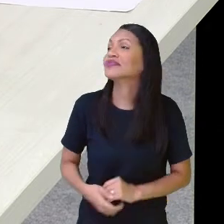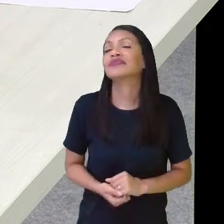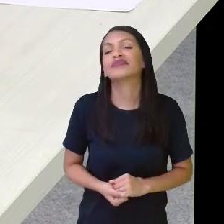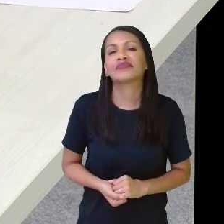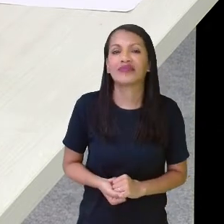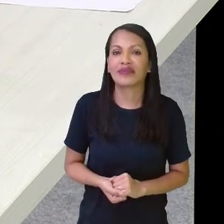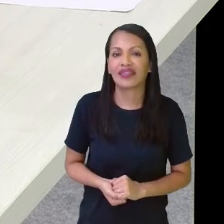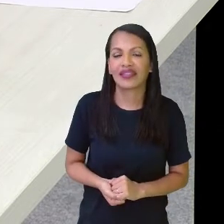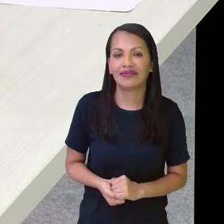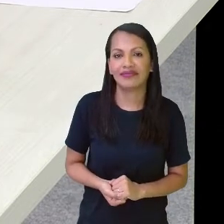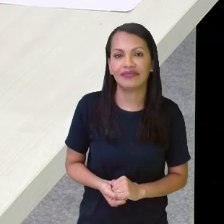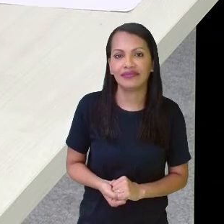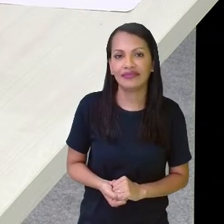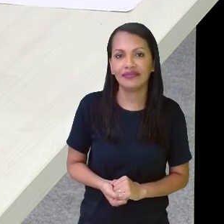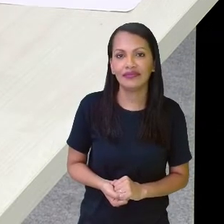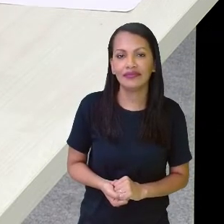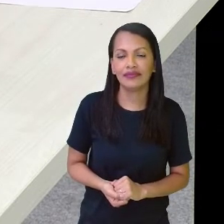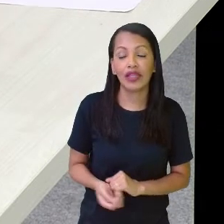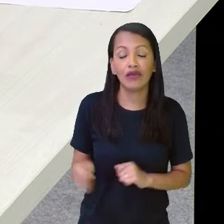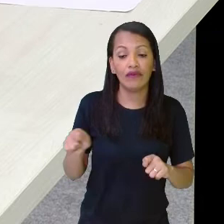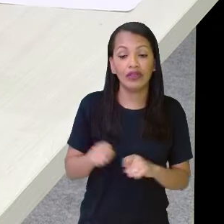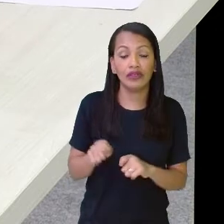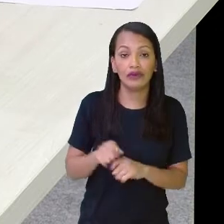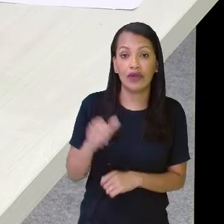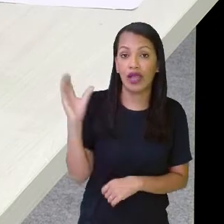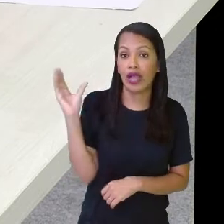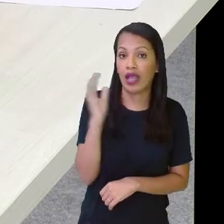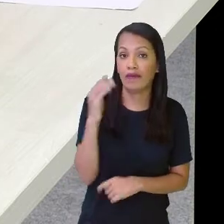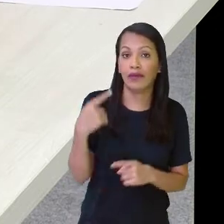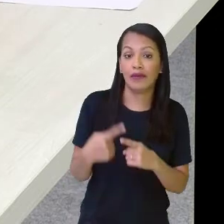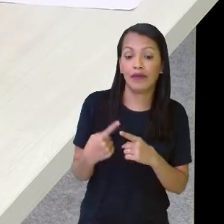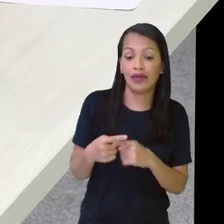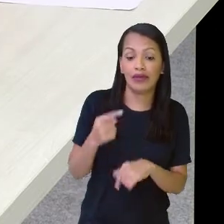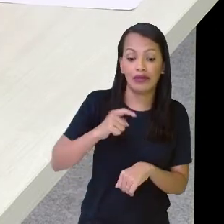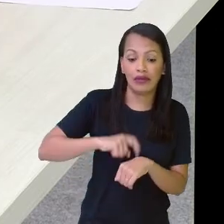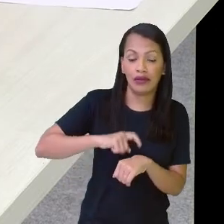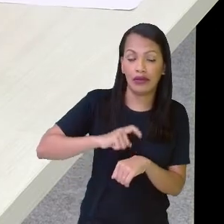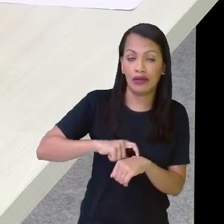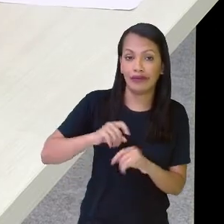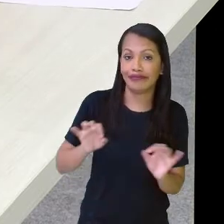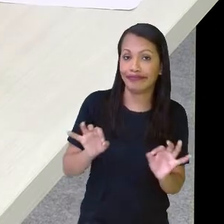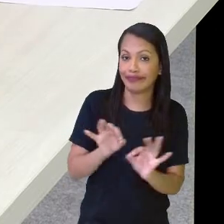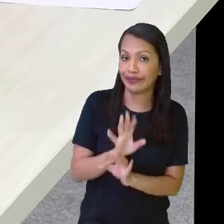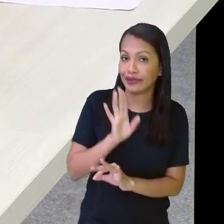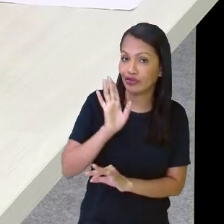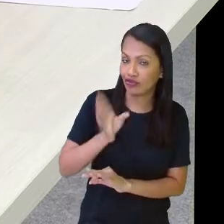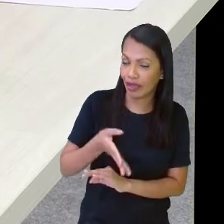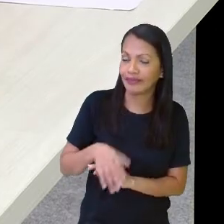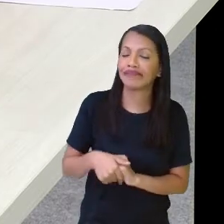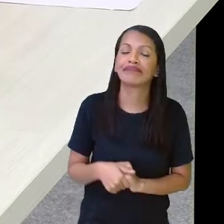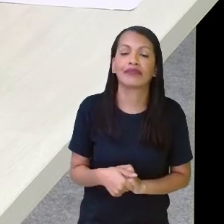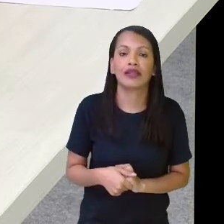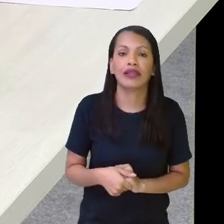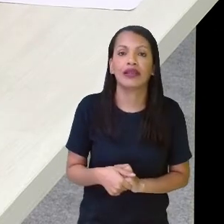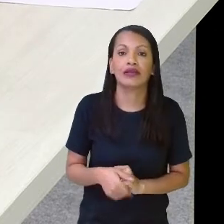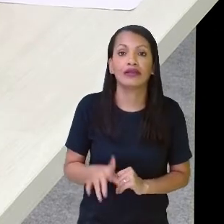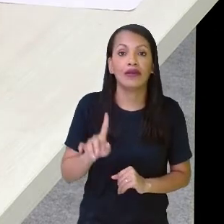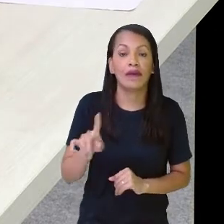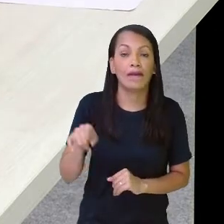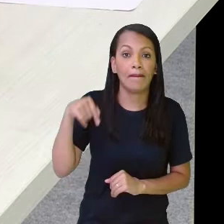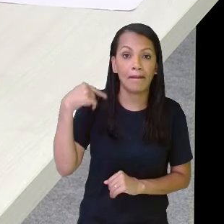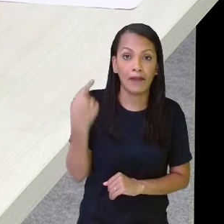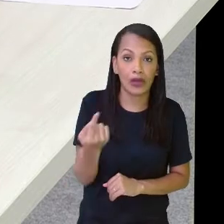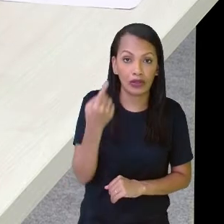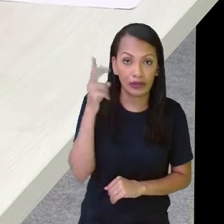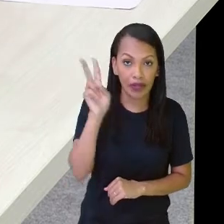aqui, bem rápido, porque o nosso tempo é curto. Mas vocês já vão entender, quando eu mostrar da próxima vez,